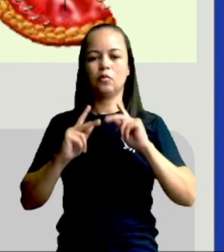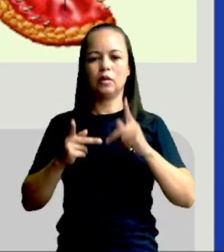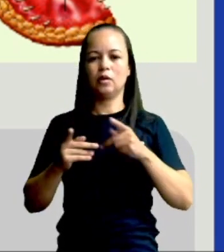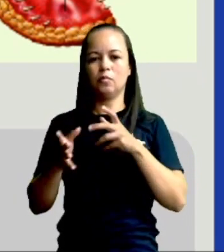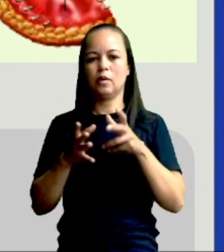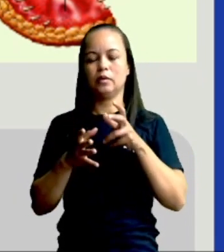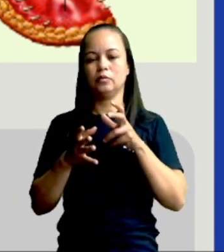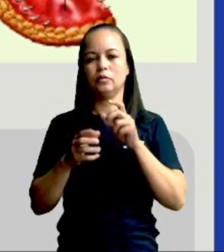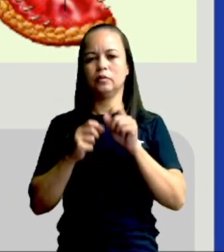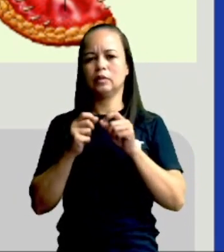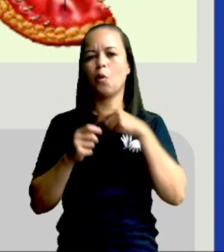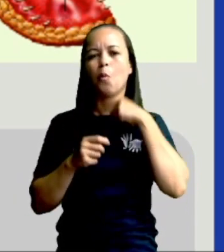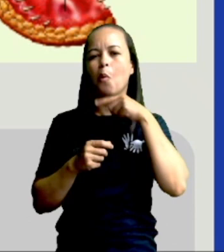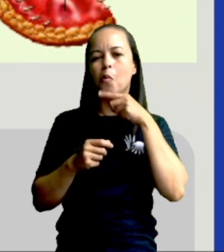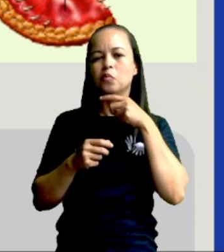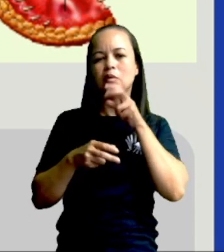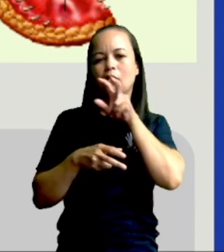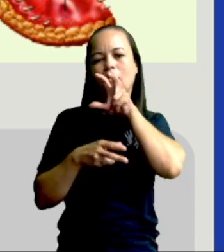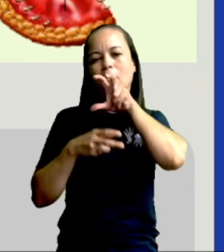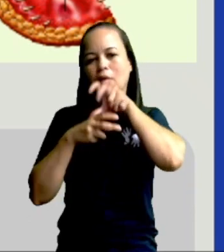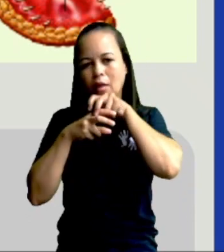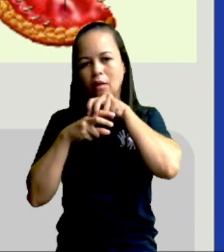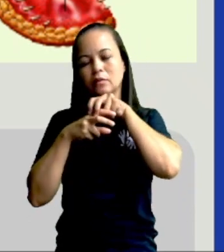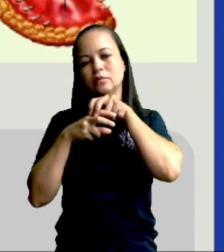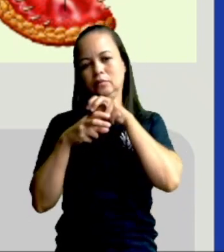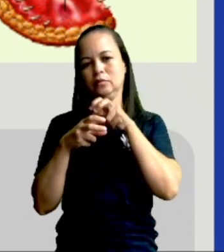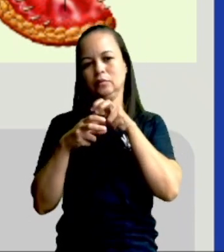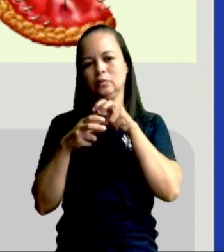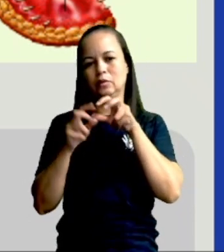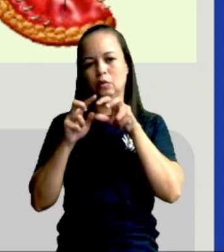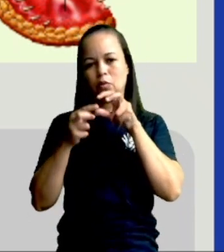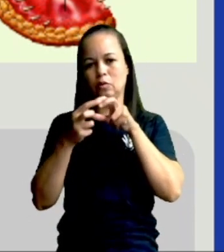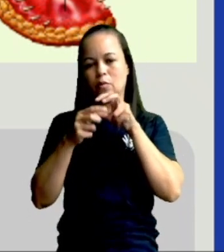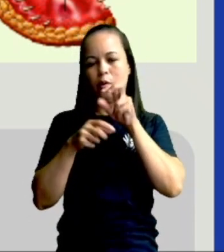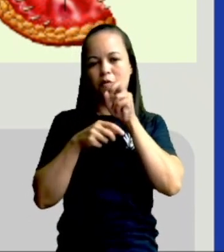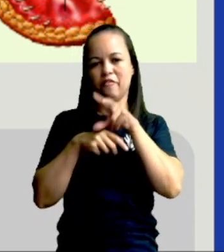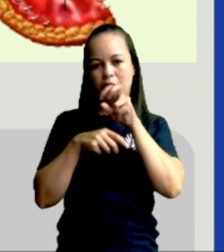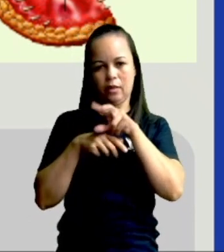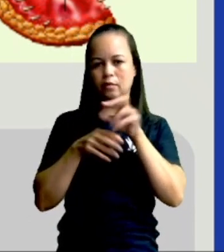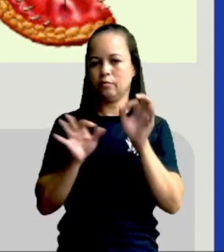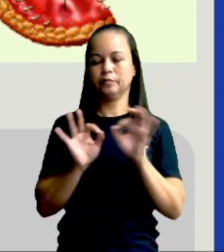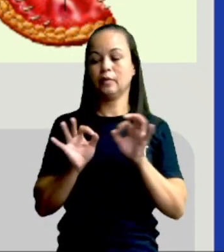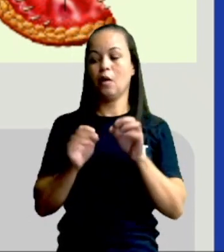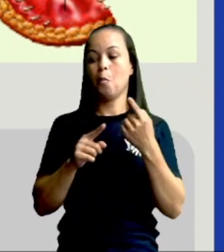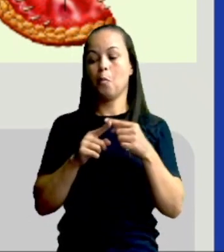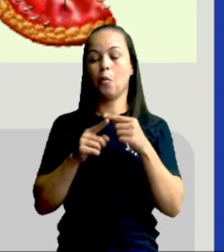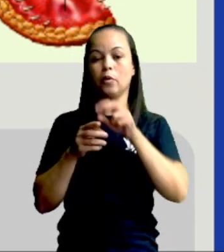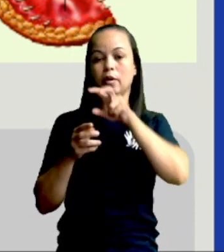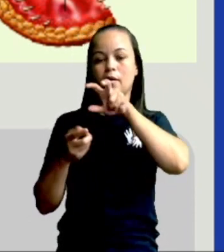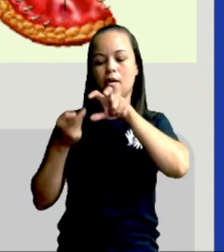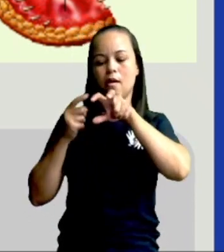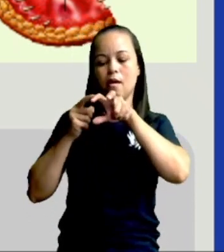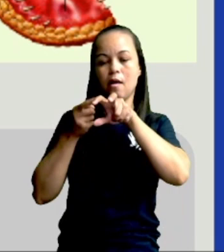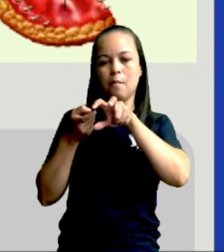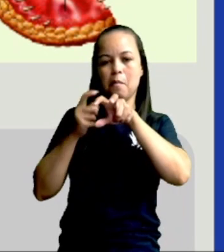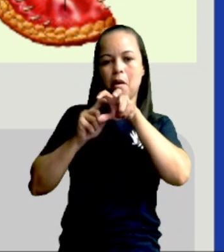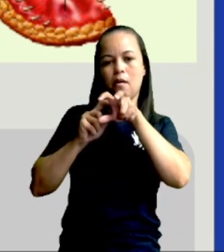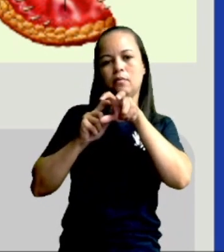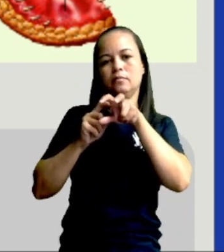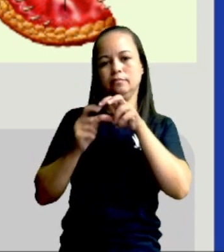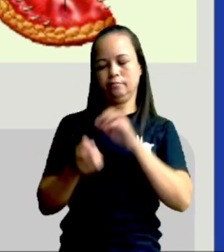presa maior como um ser humano, ela não consegue furar com o seu dente inoculador de veneno, porque fica localizado mais atrás na sua